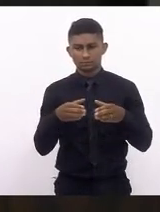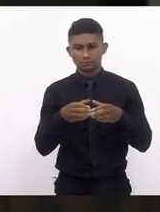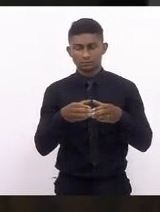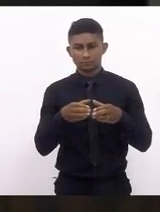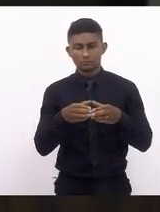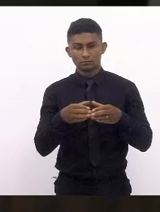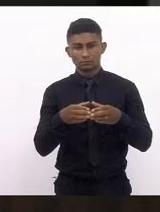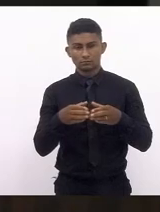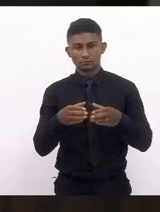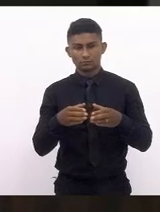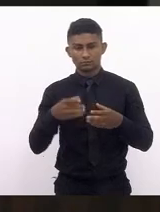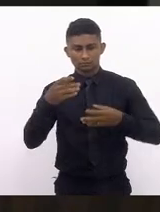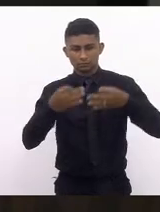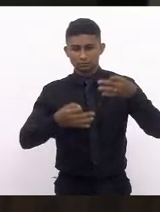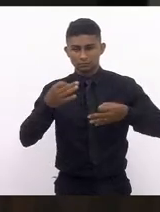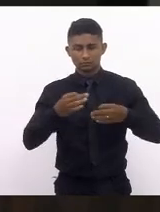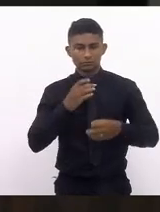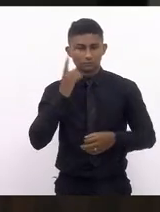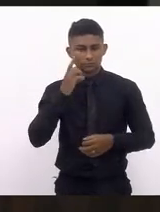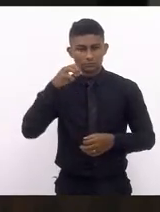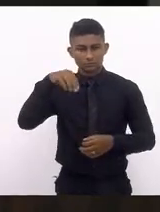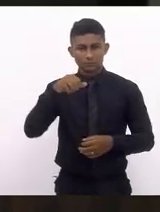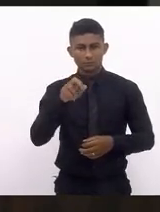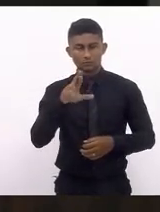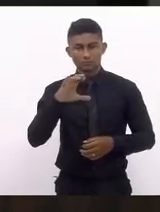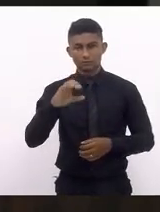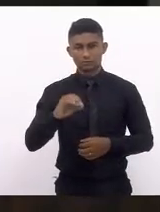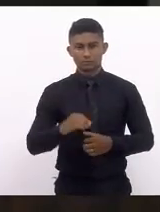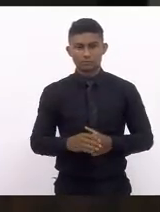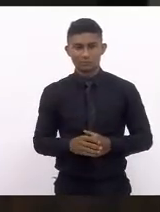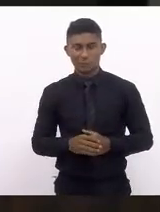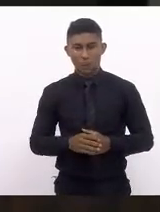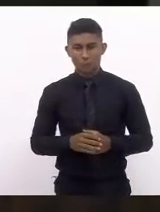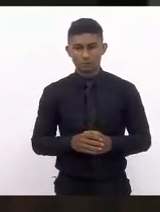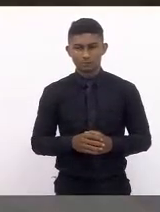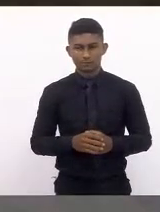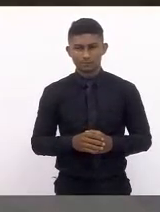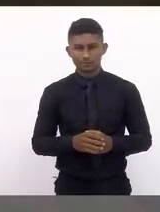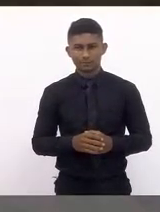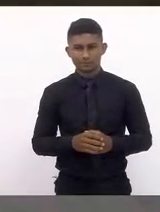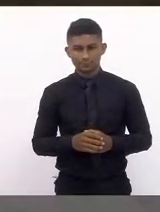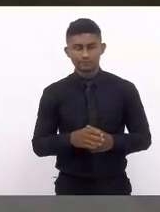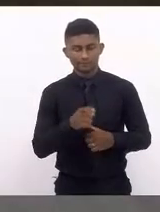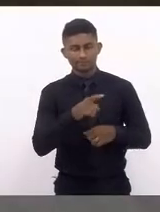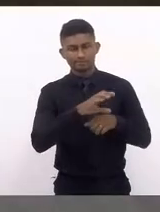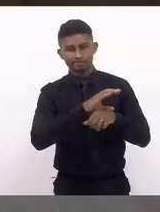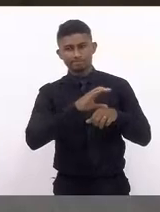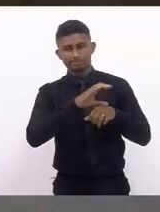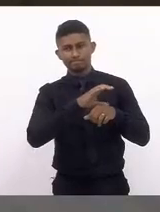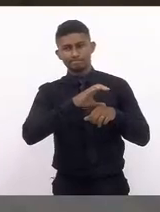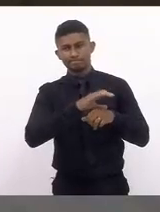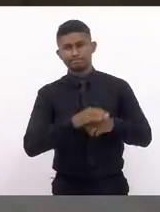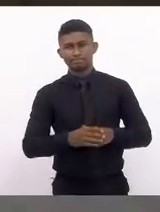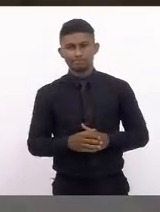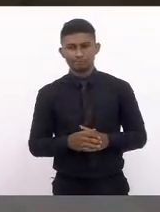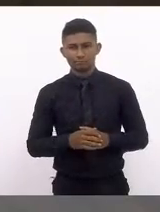de concessão os despertador Márcio Pacheco a participar da condicionalidade